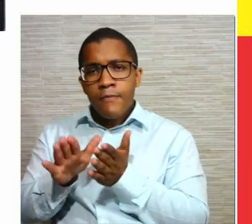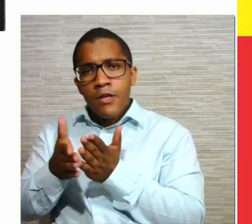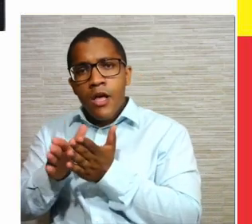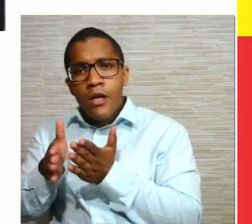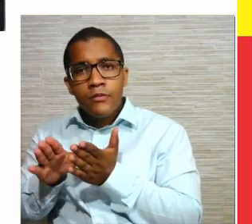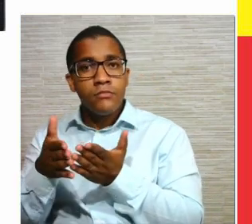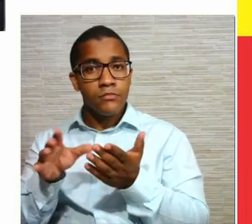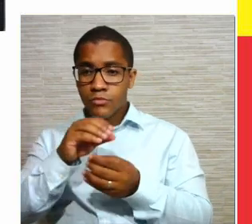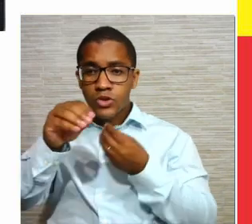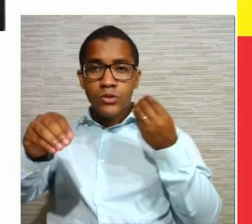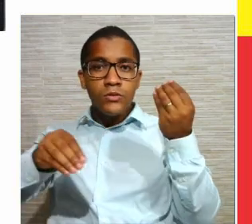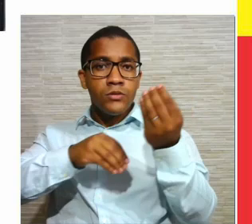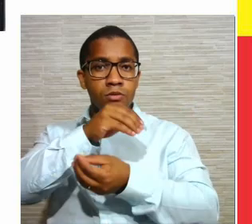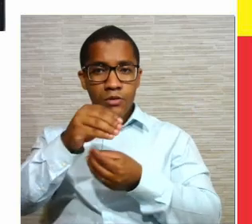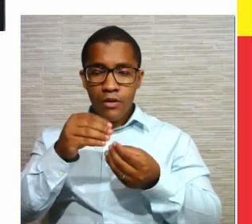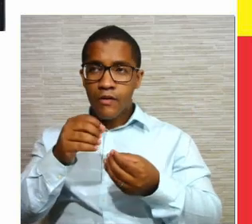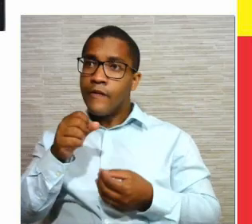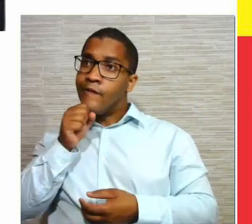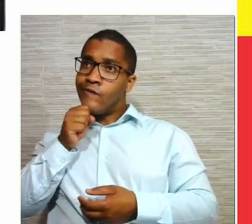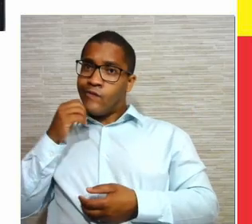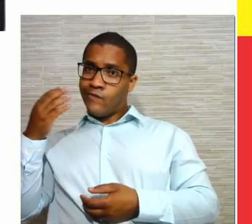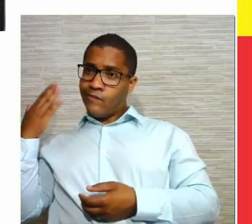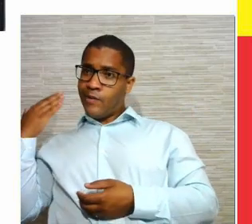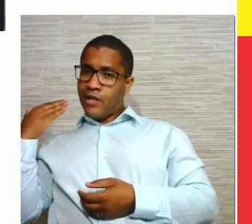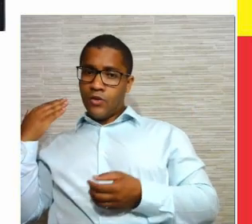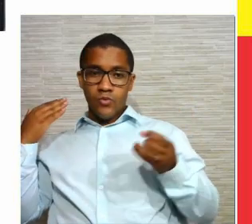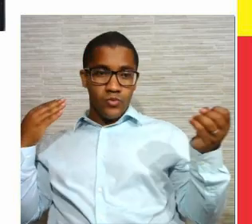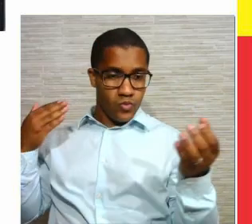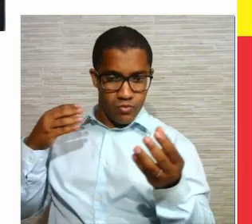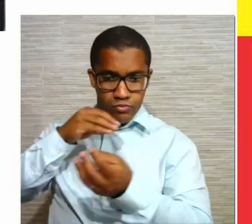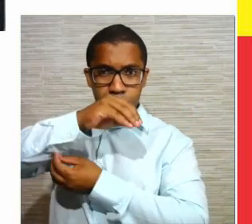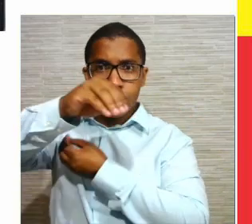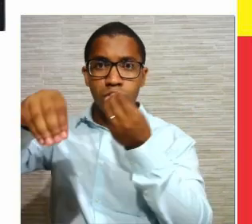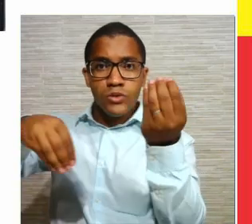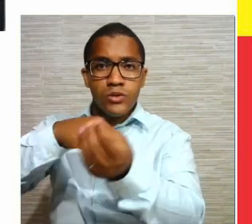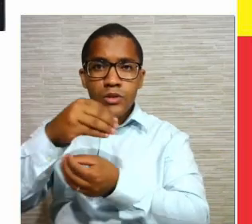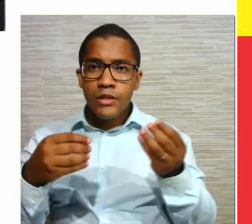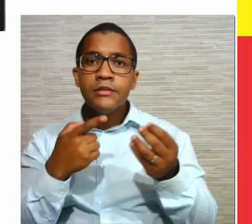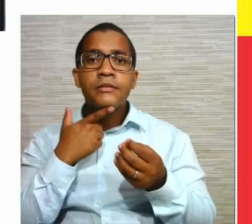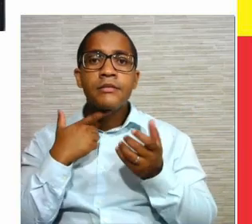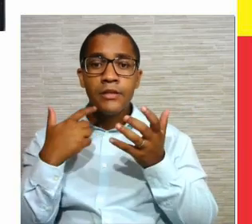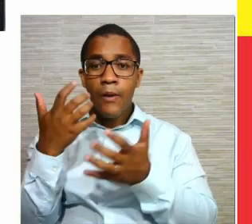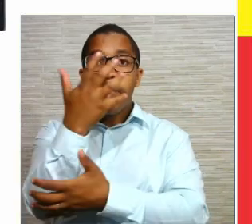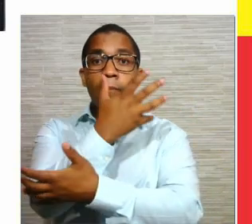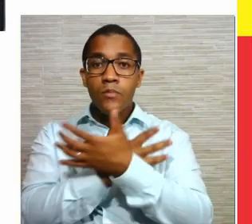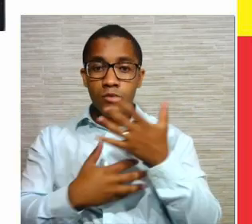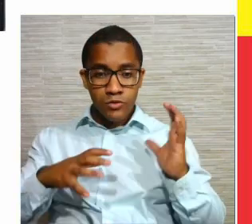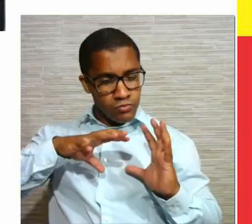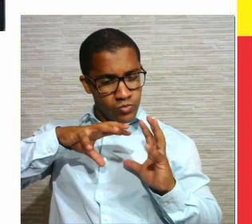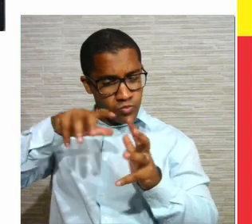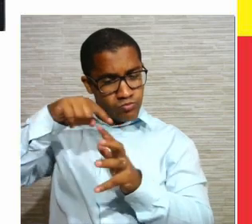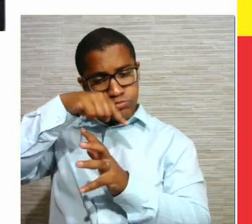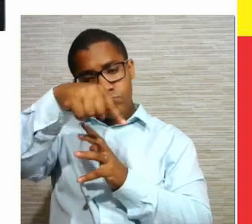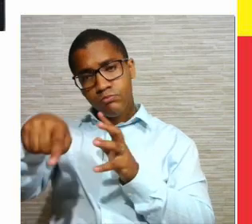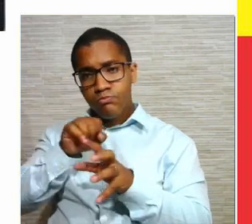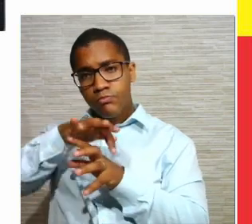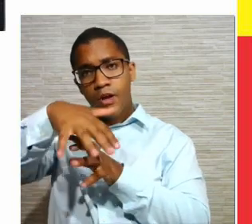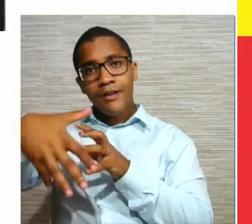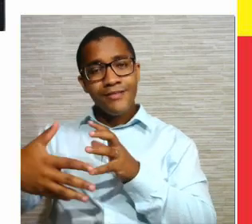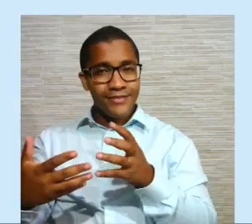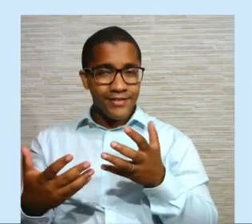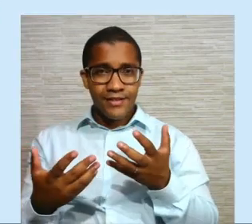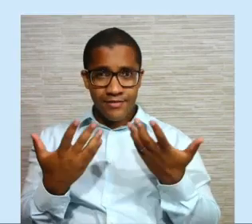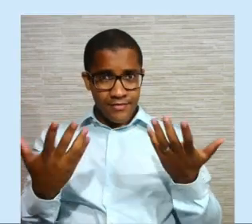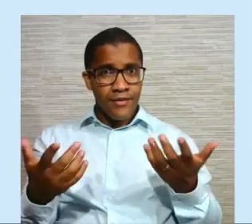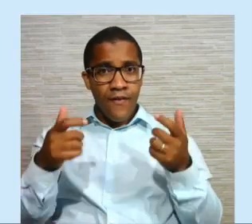samba, né? E misturou o antigo com o moderno. Queriam fazer uma música que fosse universal. Como falei assim, eles não